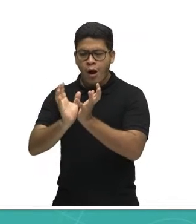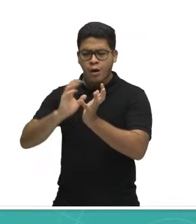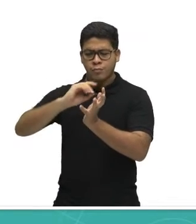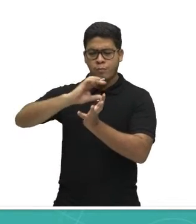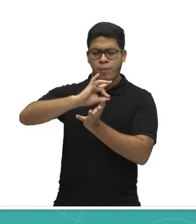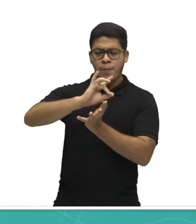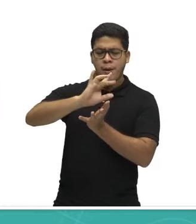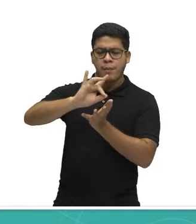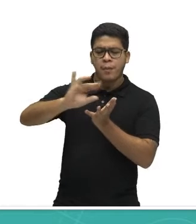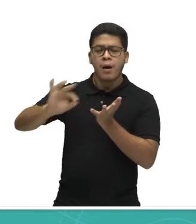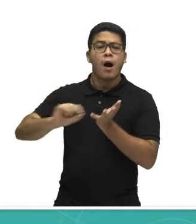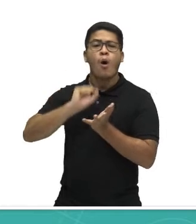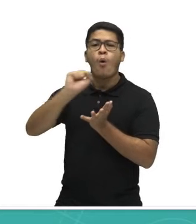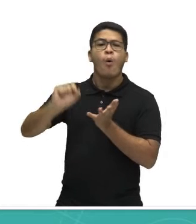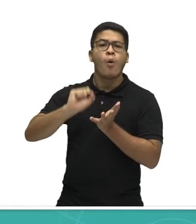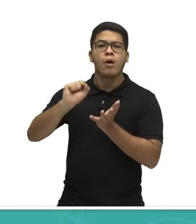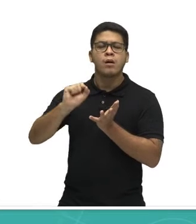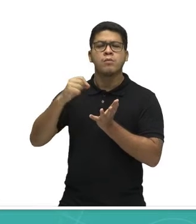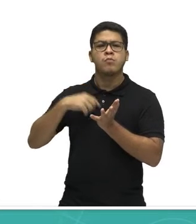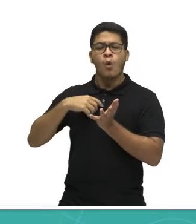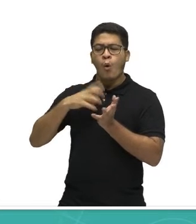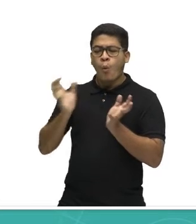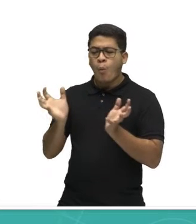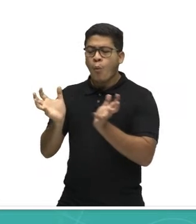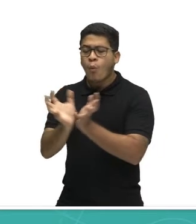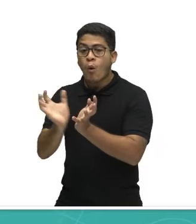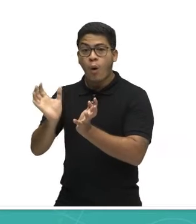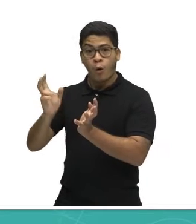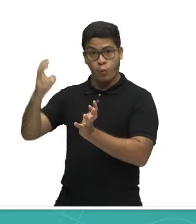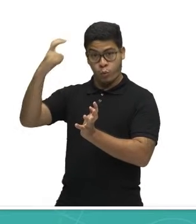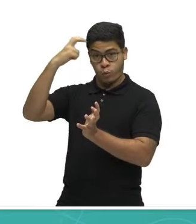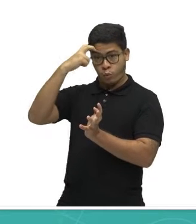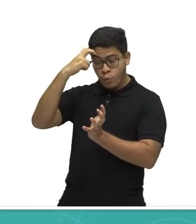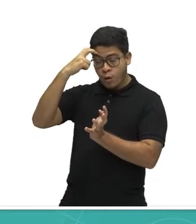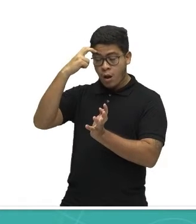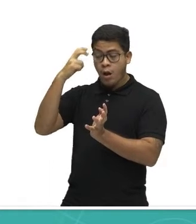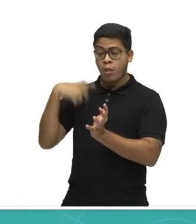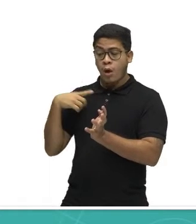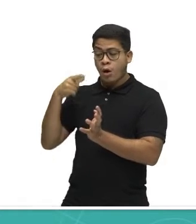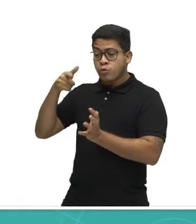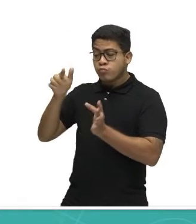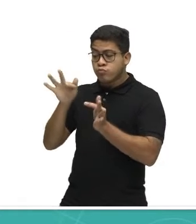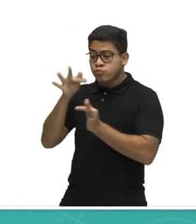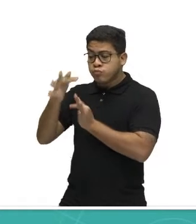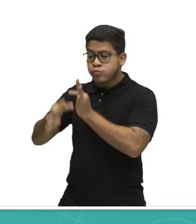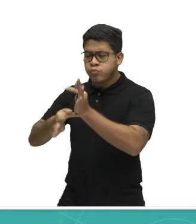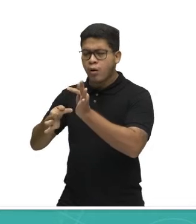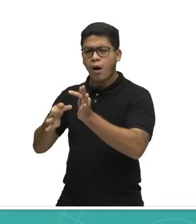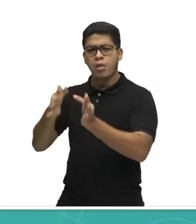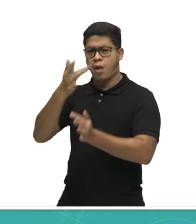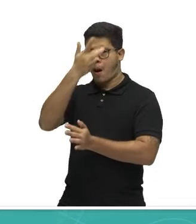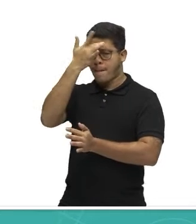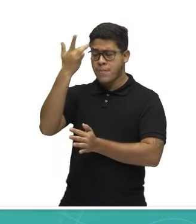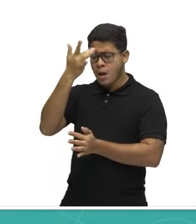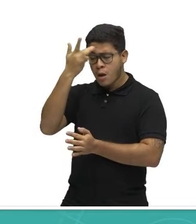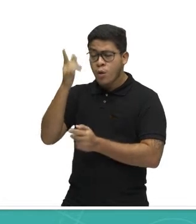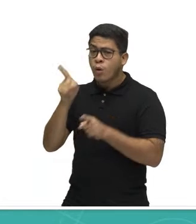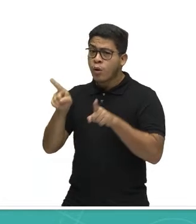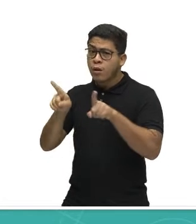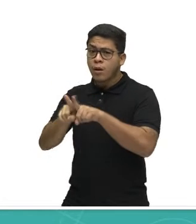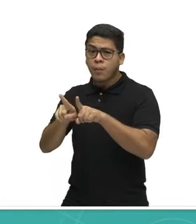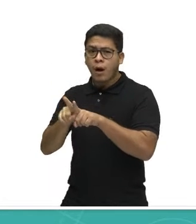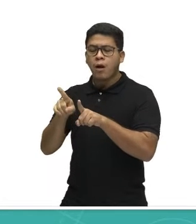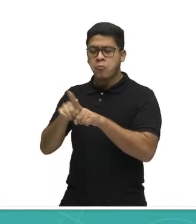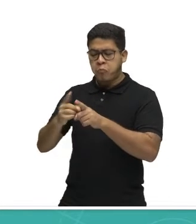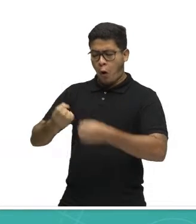comunidade cultural baseada nas tradições de um grupo ou de indivíduos, que expressa sua identidade cultural